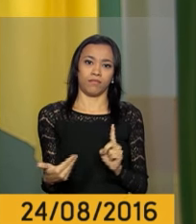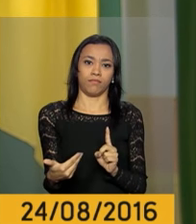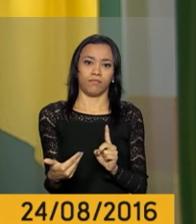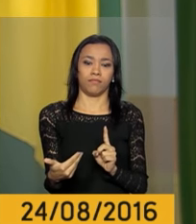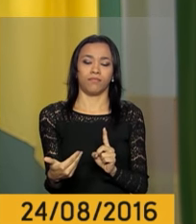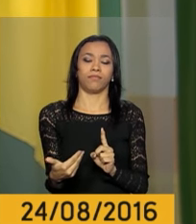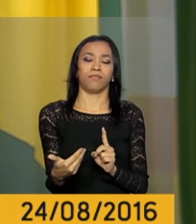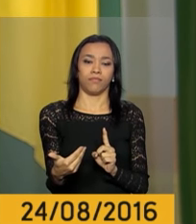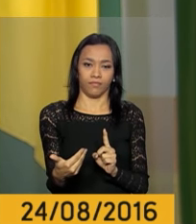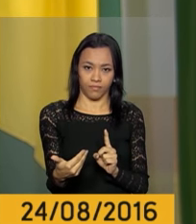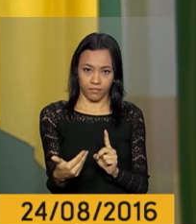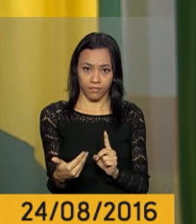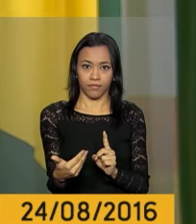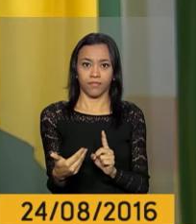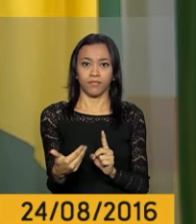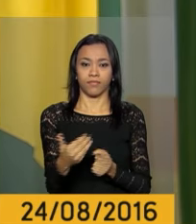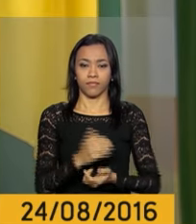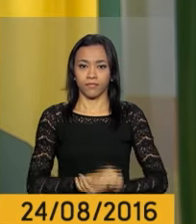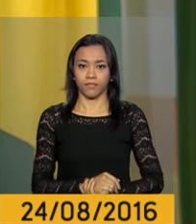muito compatível,